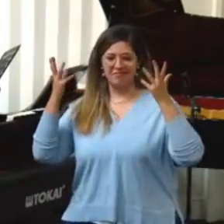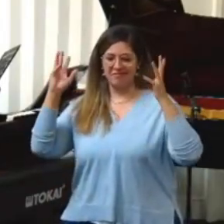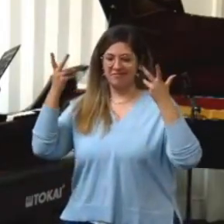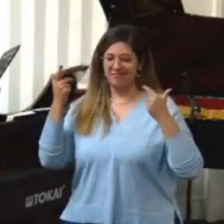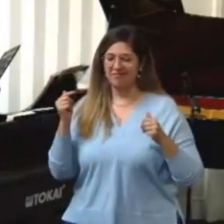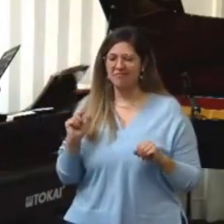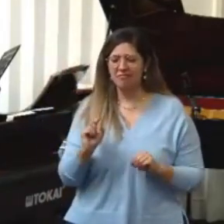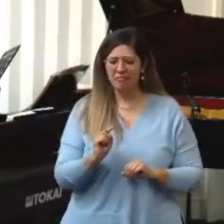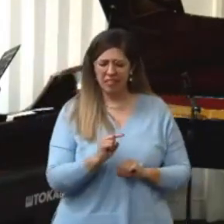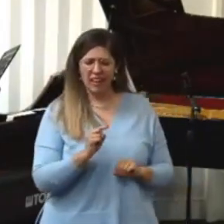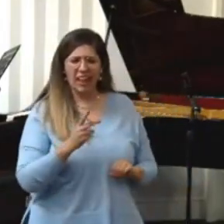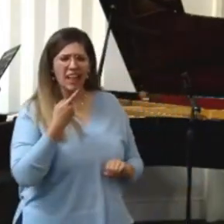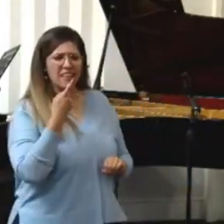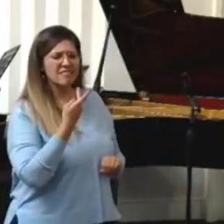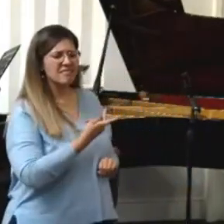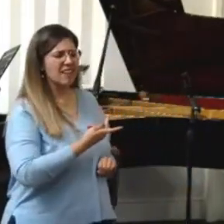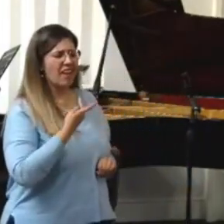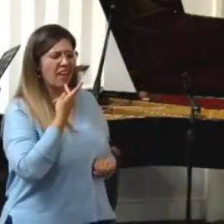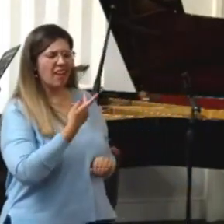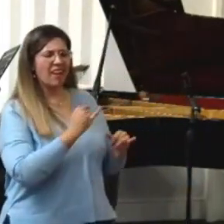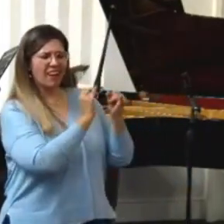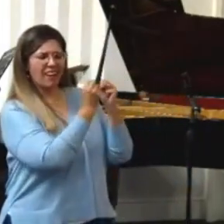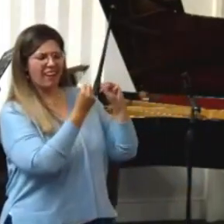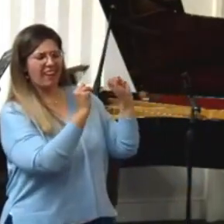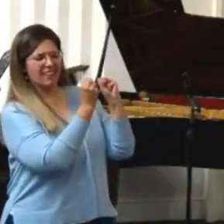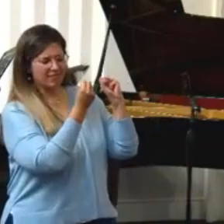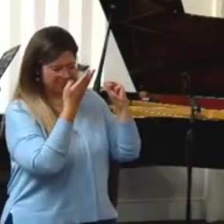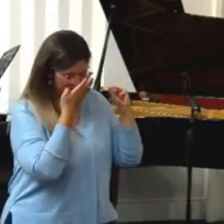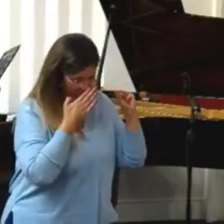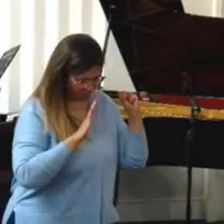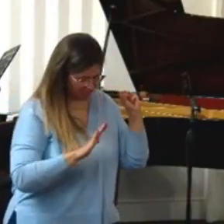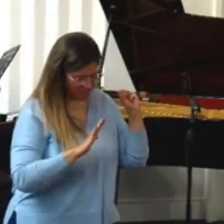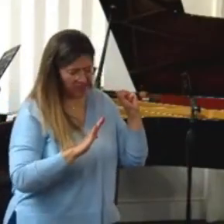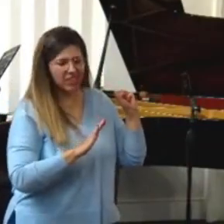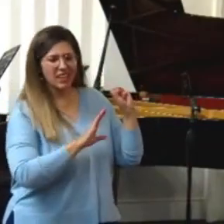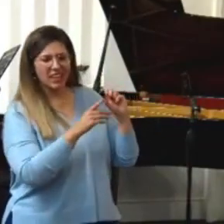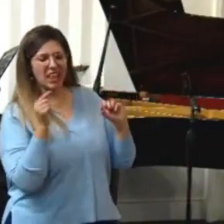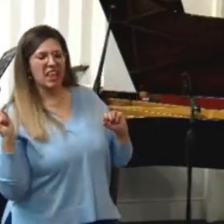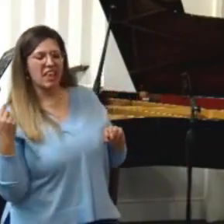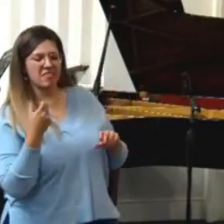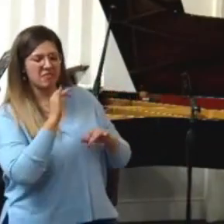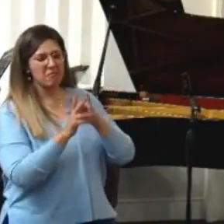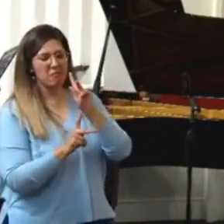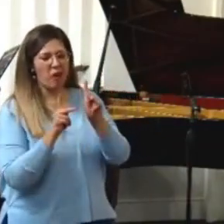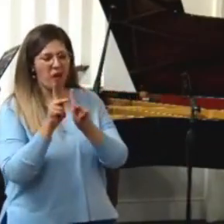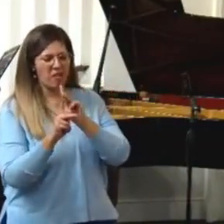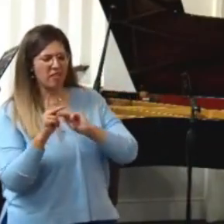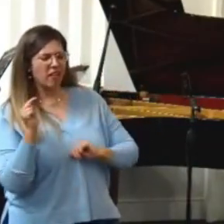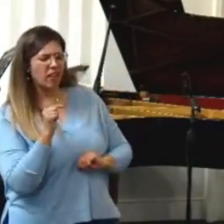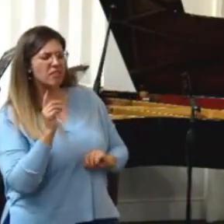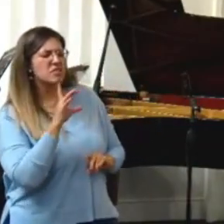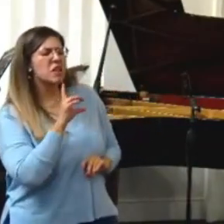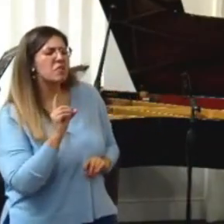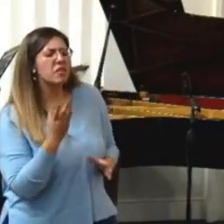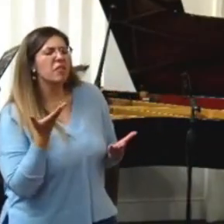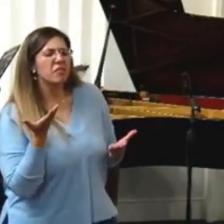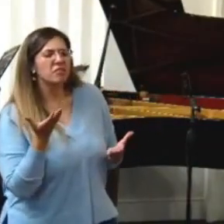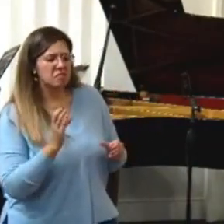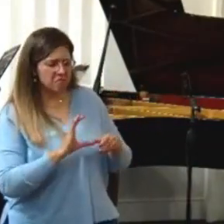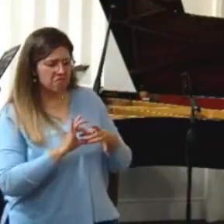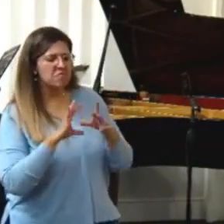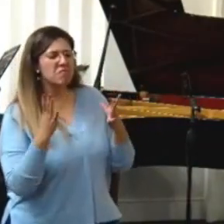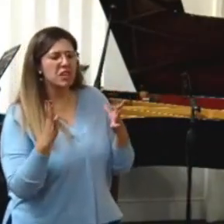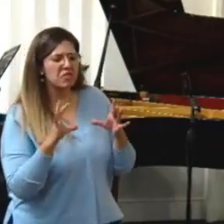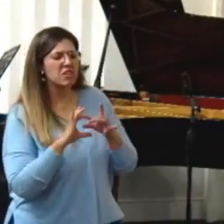dizendo: onde está aquele Deus a quem ele fez voto? A quem ele, enquanto tinha o cabelo comprido,